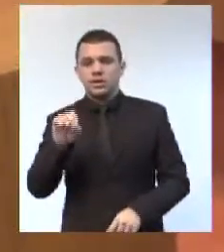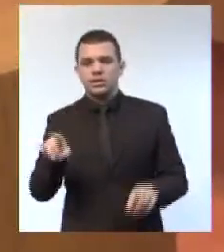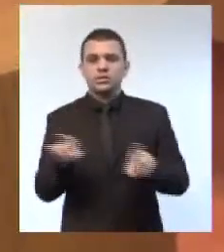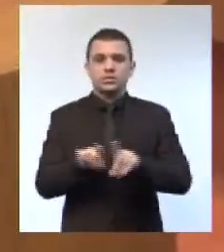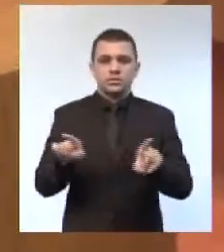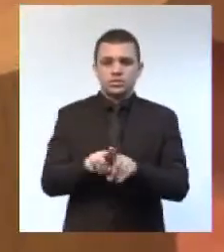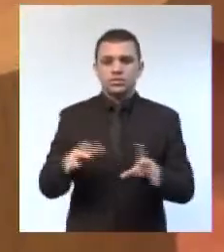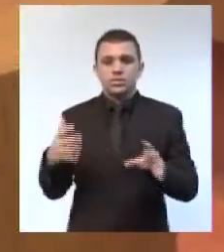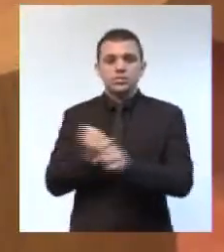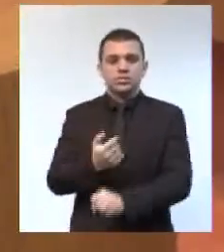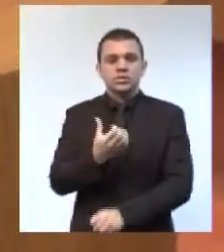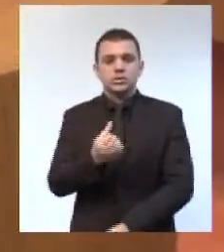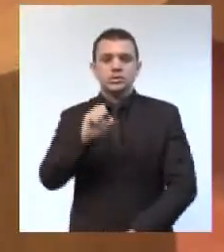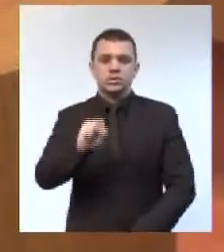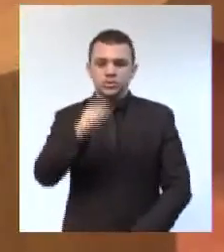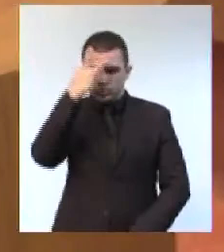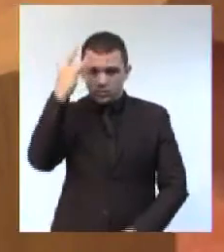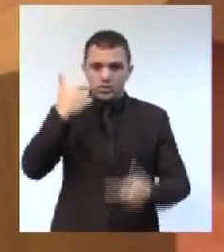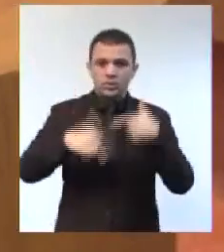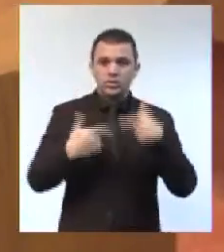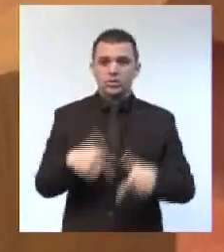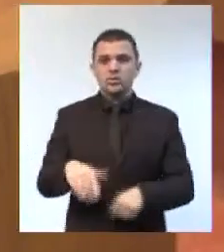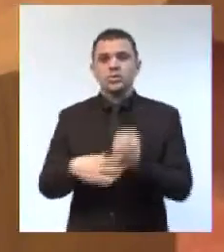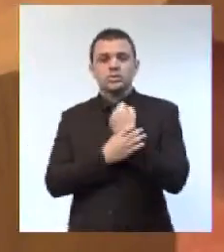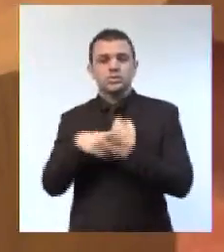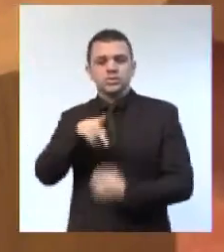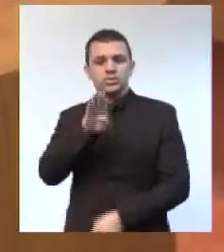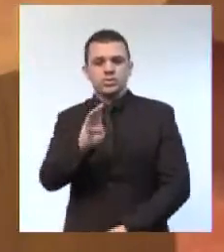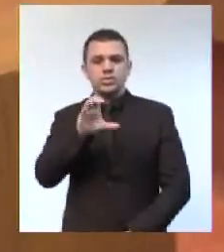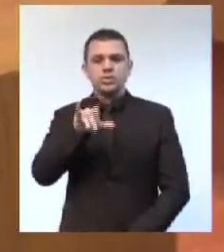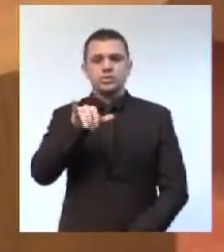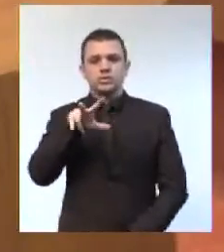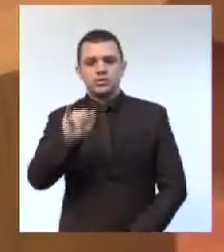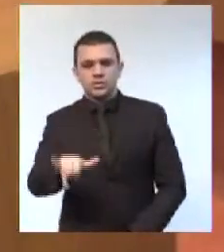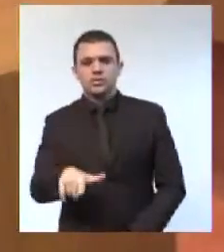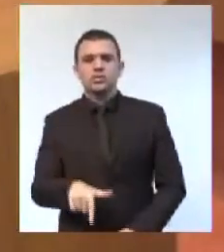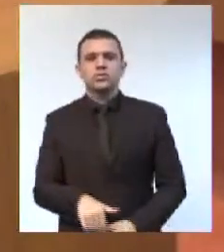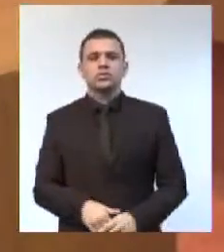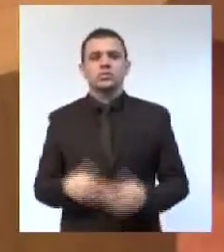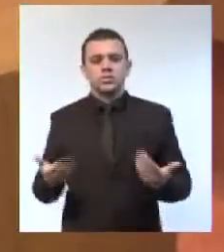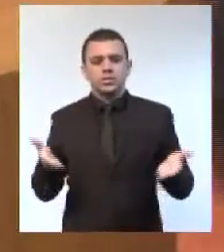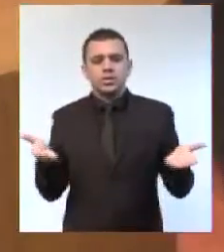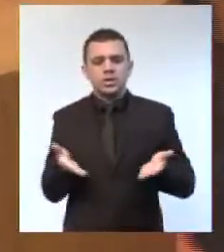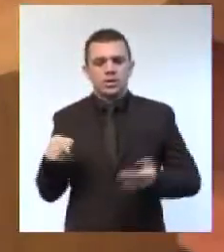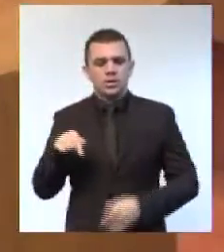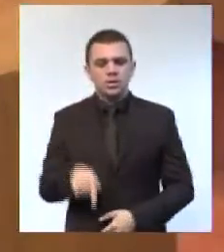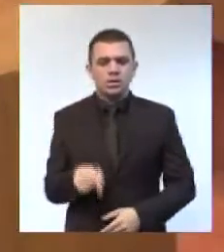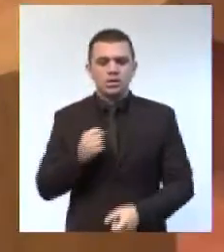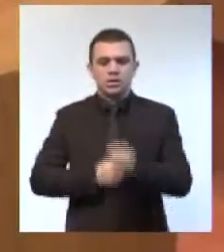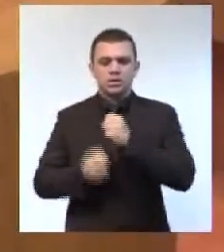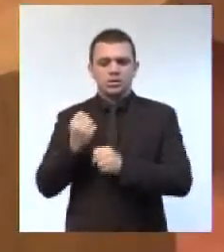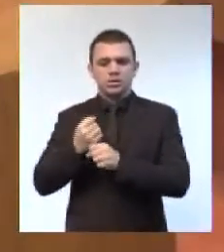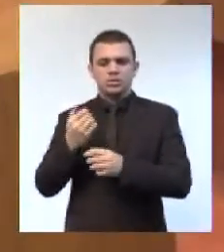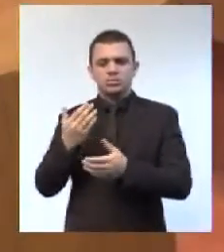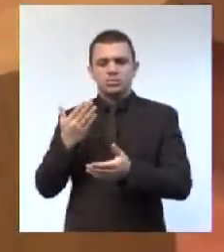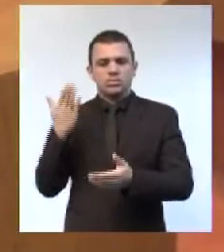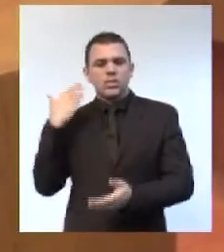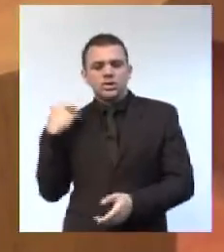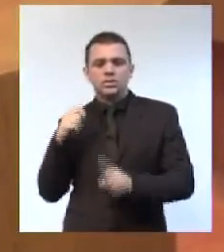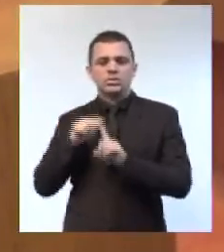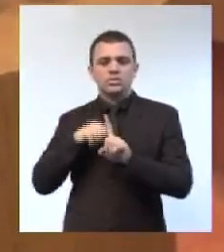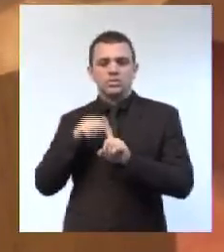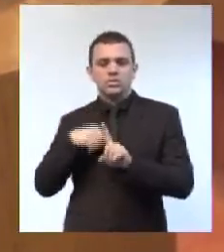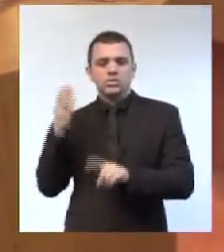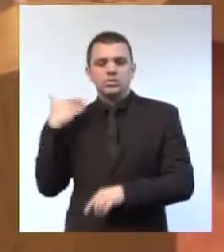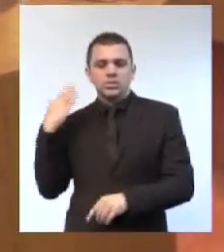68 agentes da Segurança Pública Civil. Aqui, deputado Adriano, há um tempo atrás, acho que no mês passado,